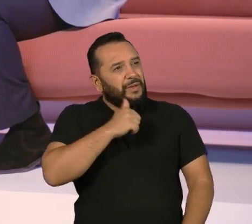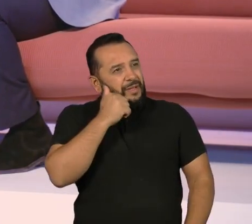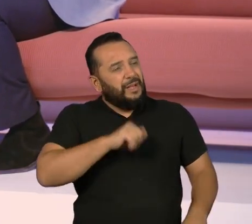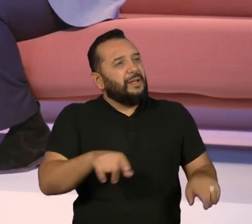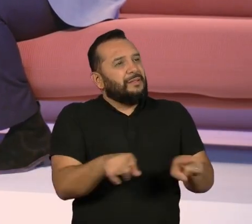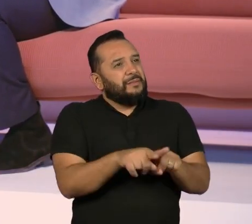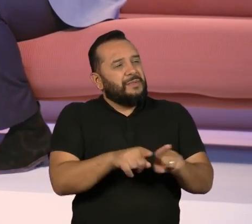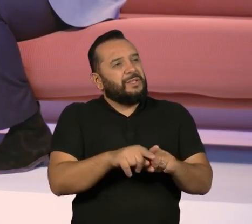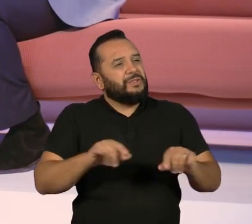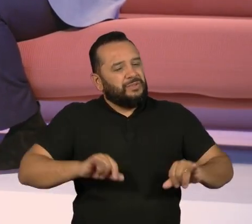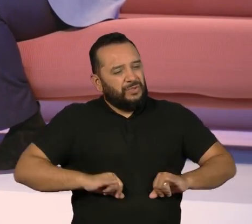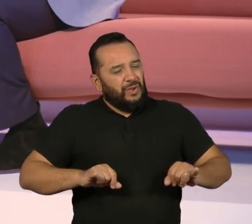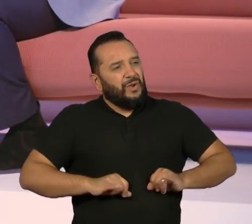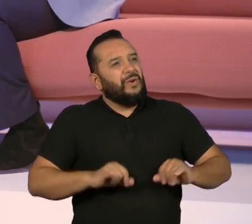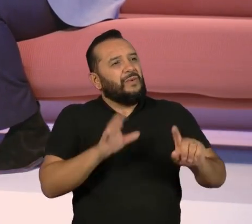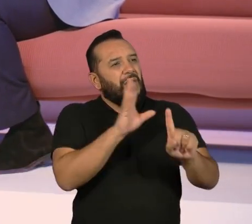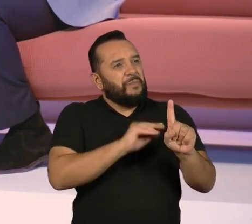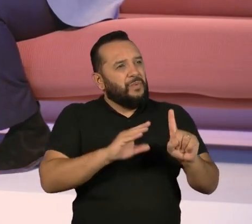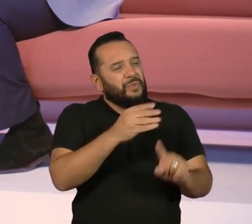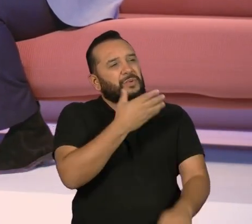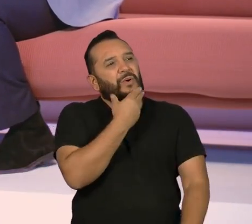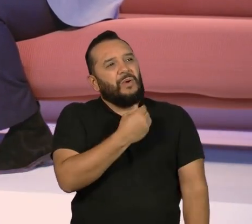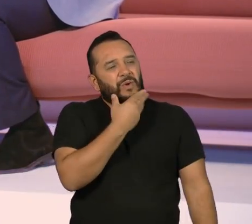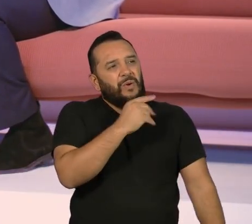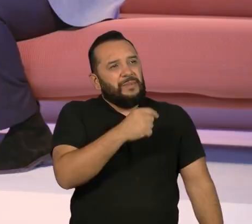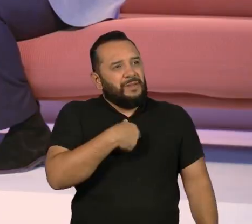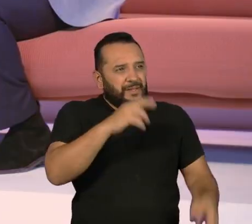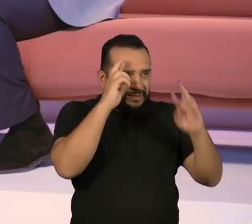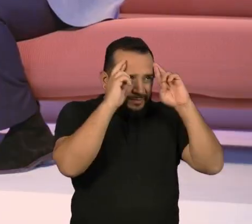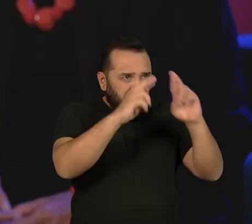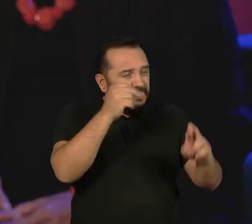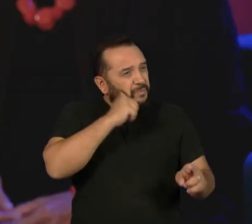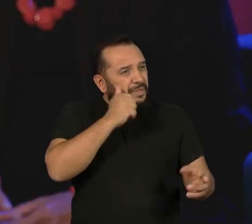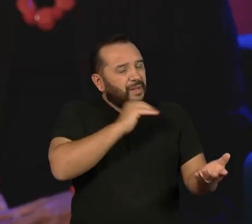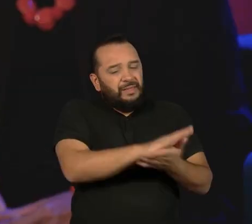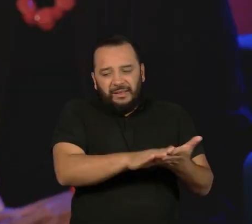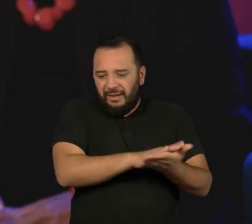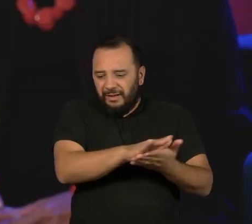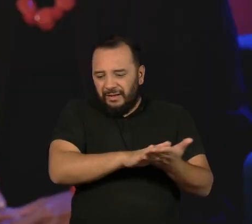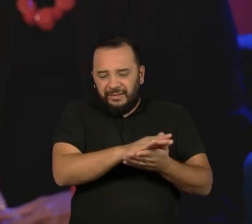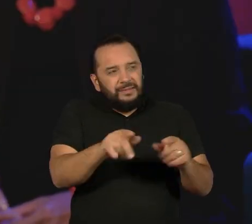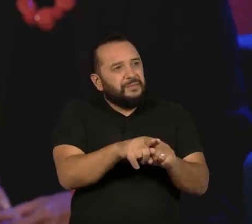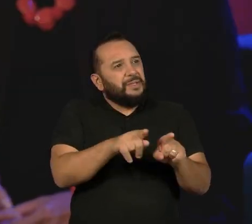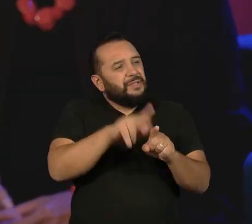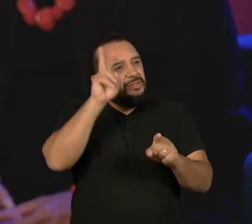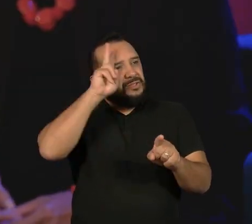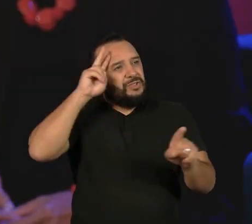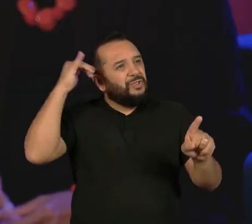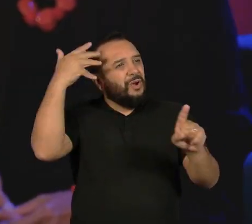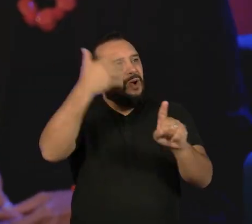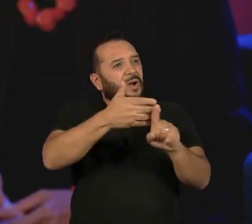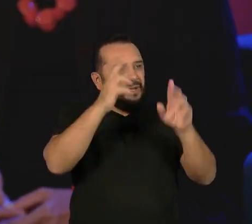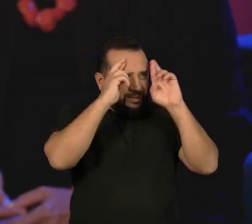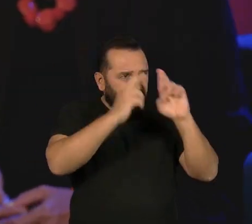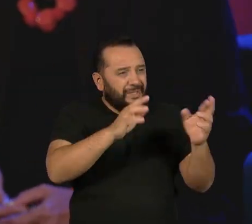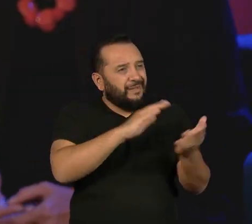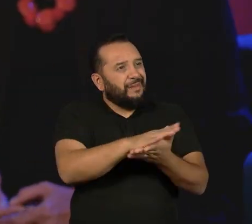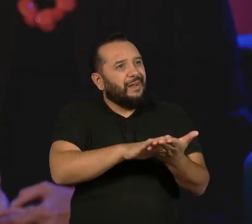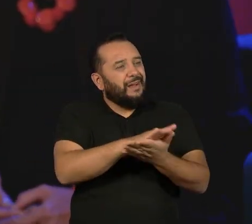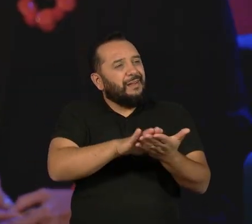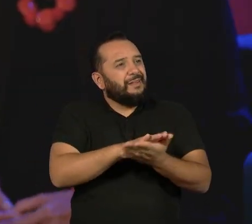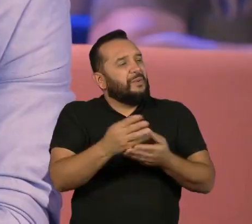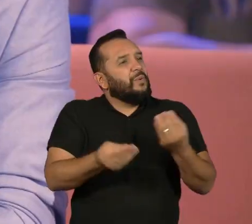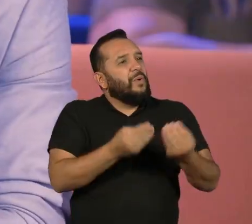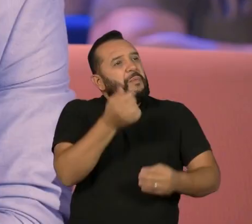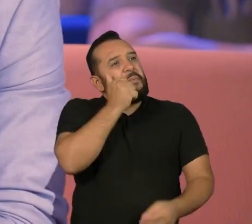em abusos, em homens que não respeitam as mulheres, não respeitam as suas histórias. Como é que a sua mãe entra na peça? Pois é, a minha